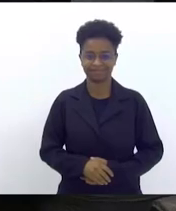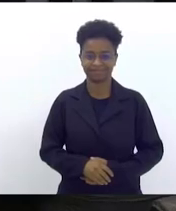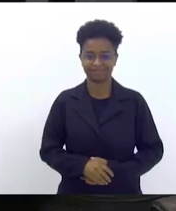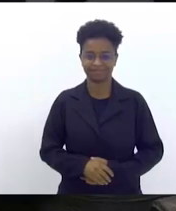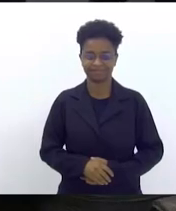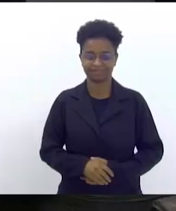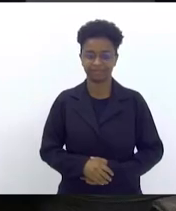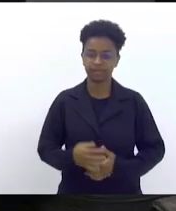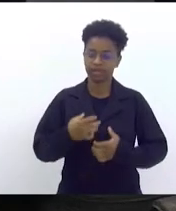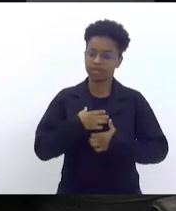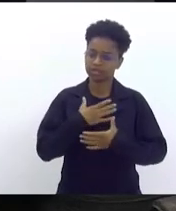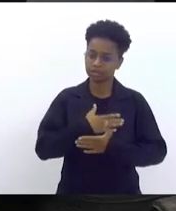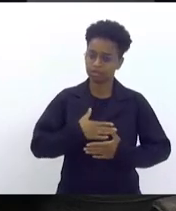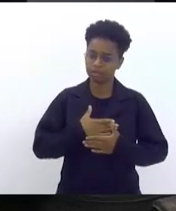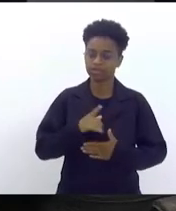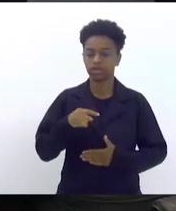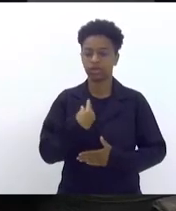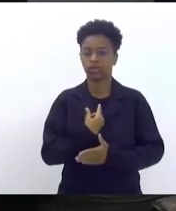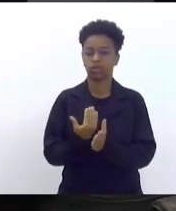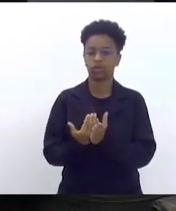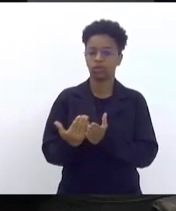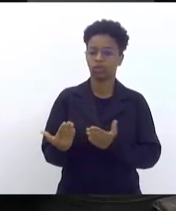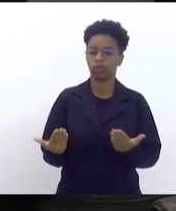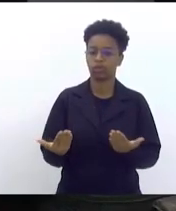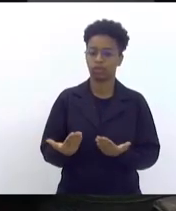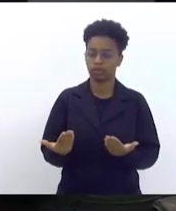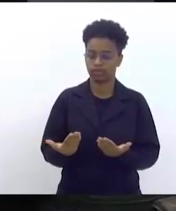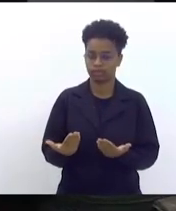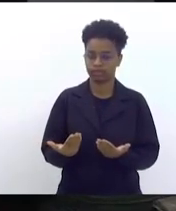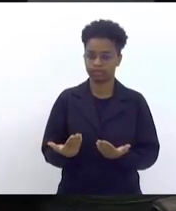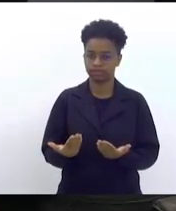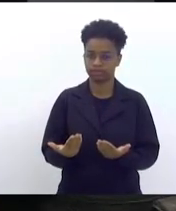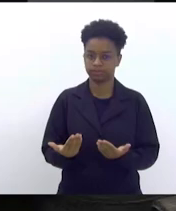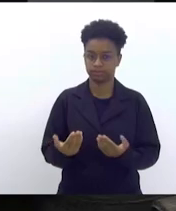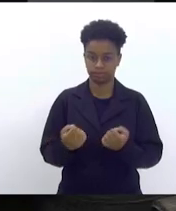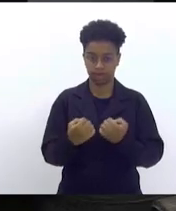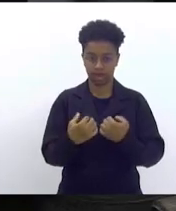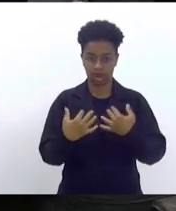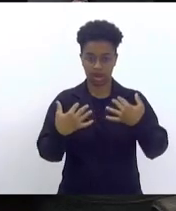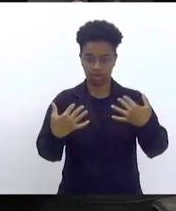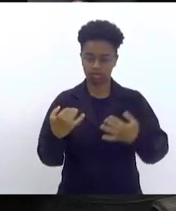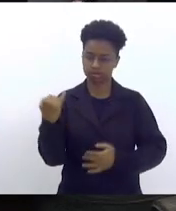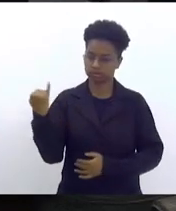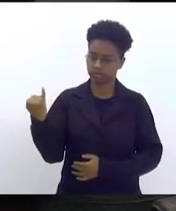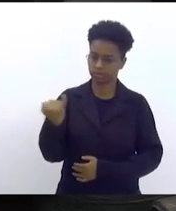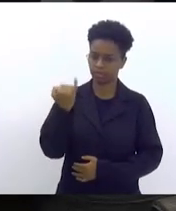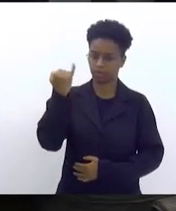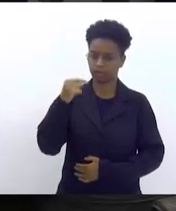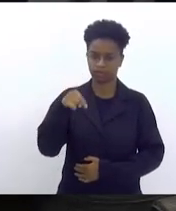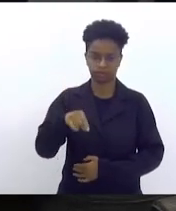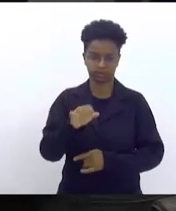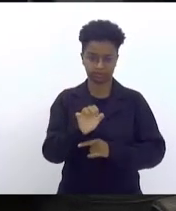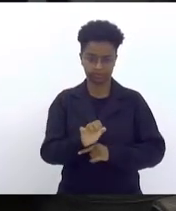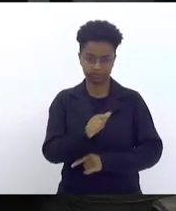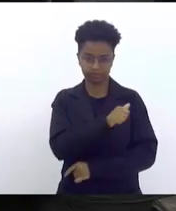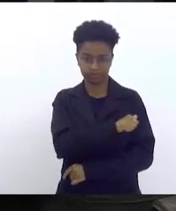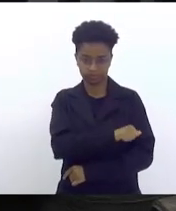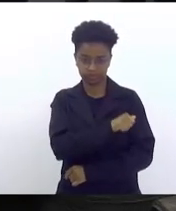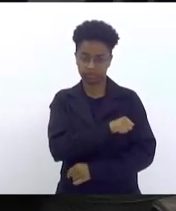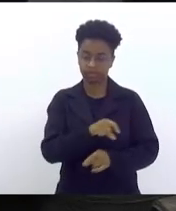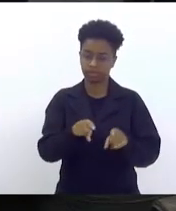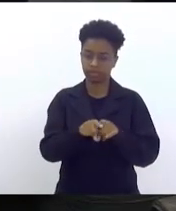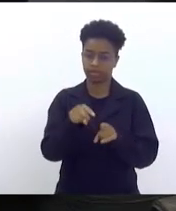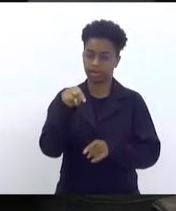é com imenso prazer que nós damos início a essa audiência tão importante para o nosso estado como também daqui para esta